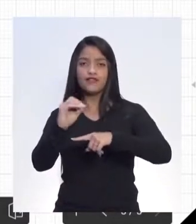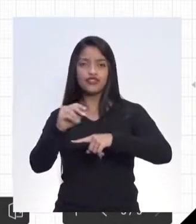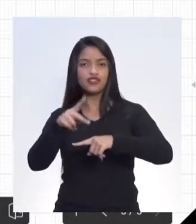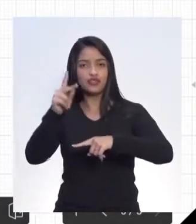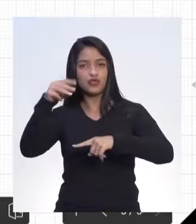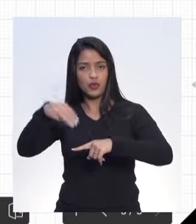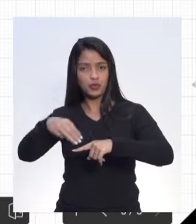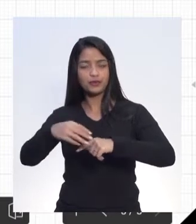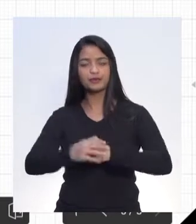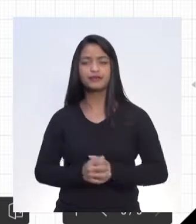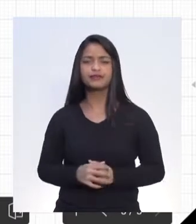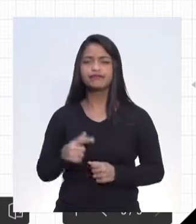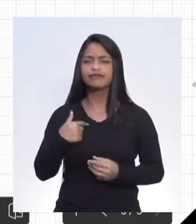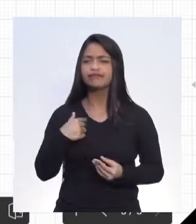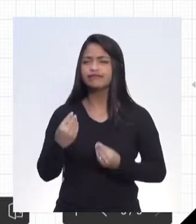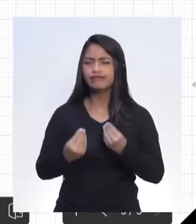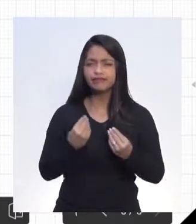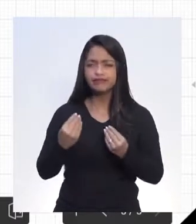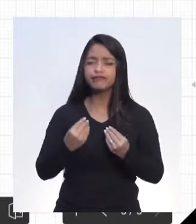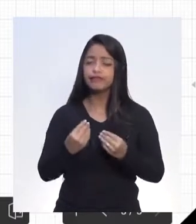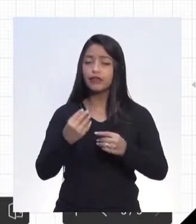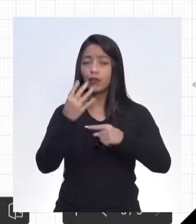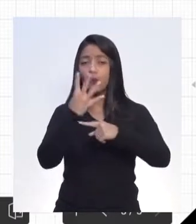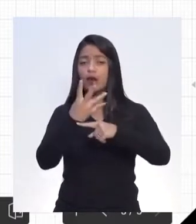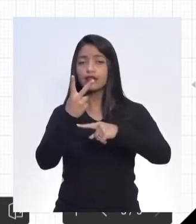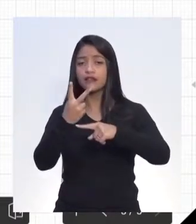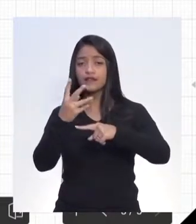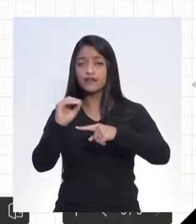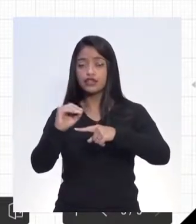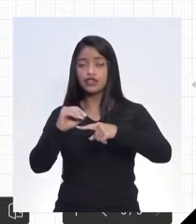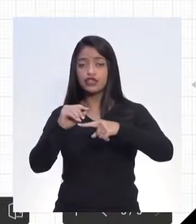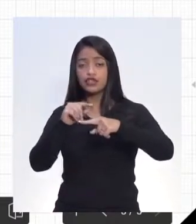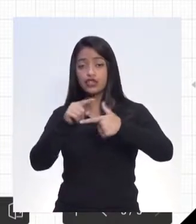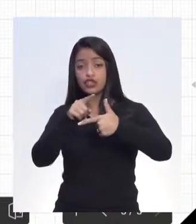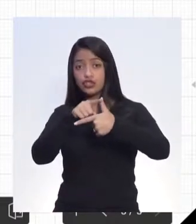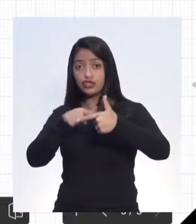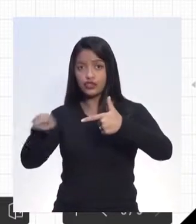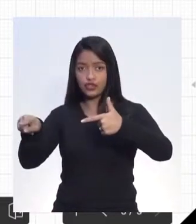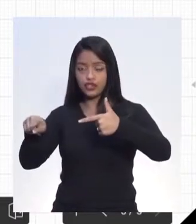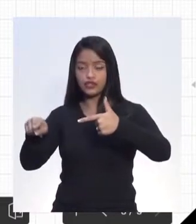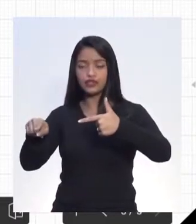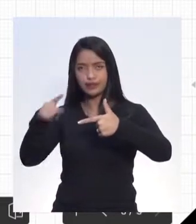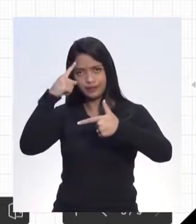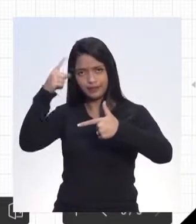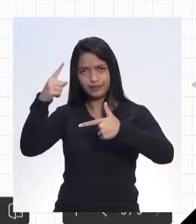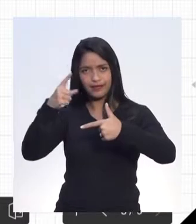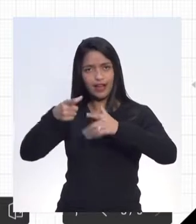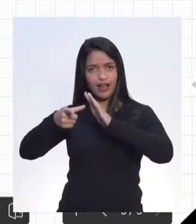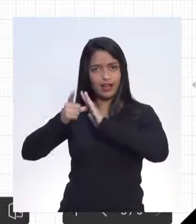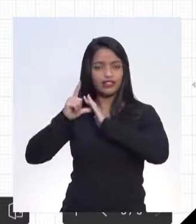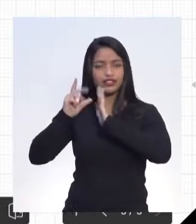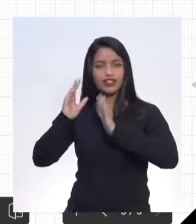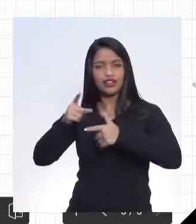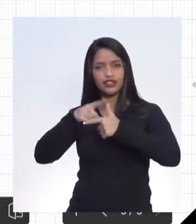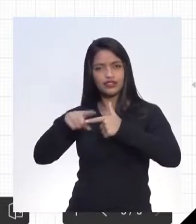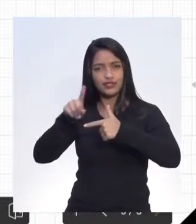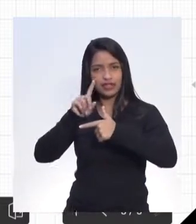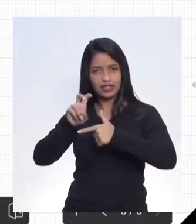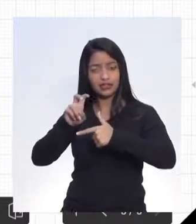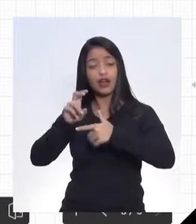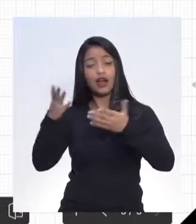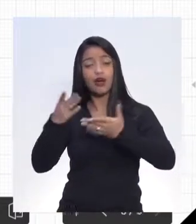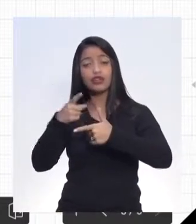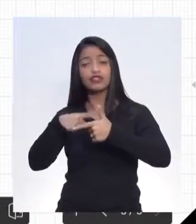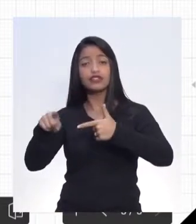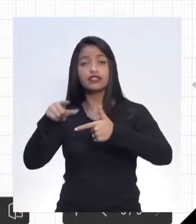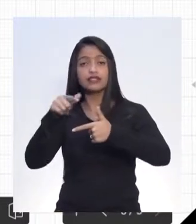pegar 420 e dividir aqui, ó, lembra que a gente dividiu em 15 partes? Eu vou pegar os 420 e dividir por 7,